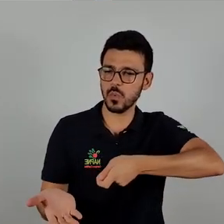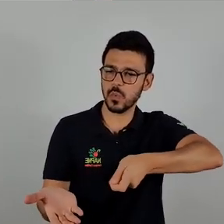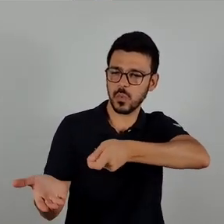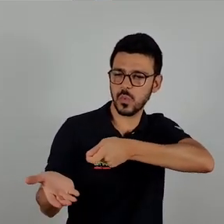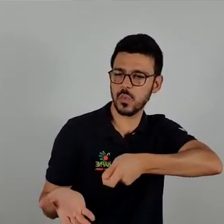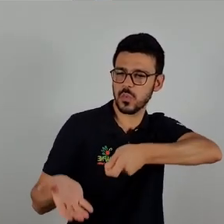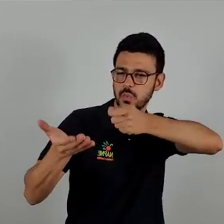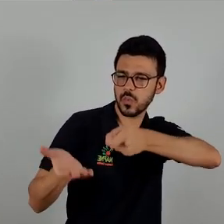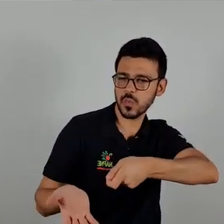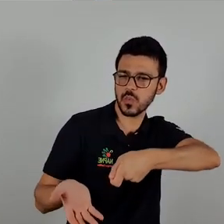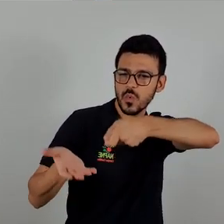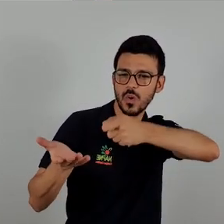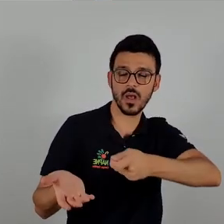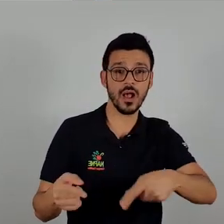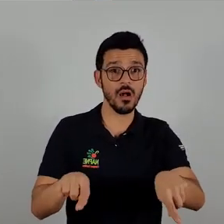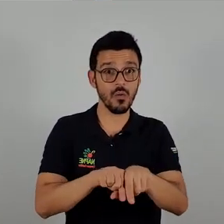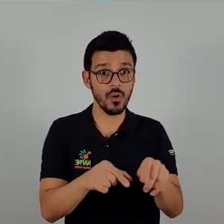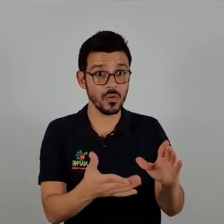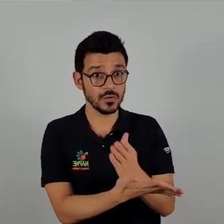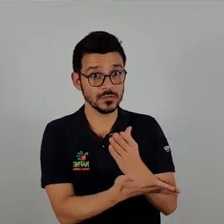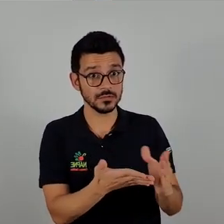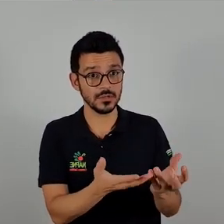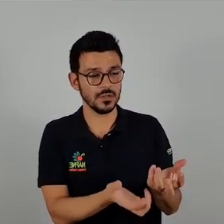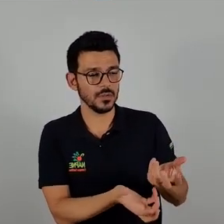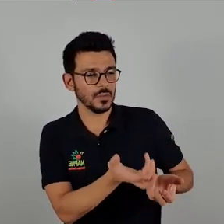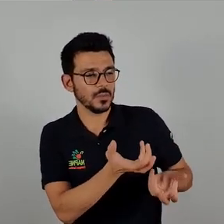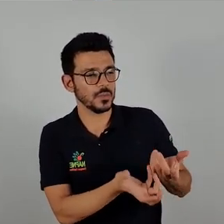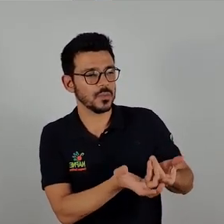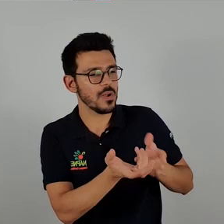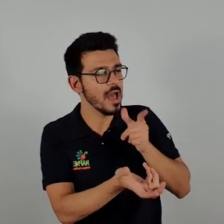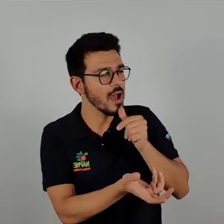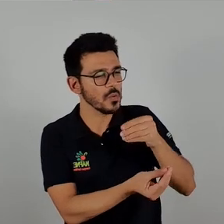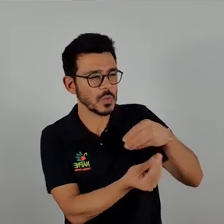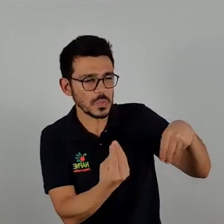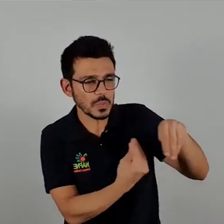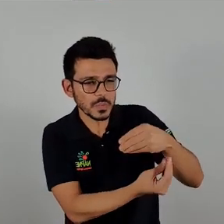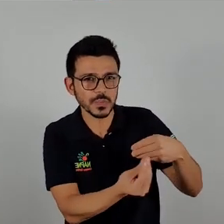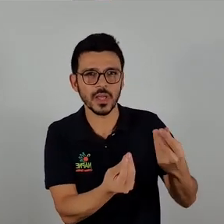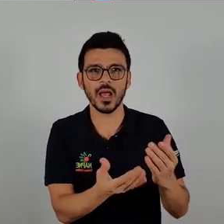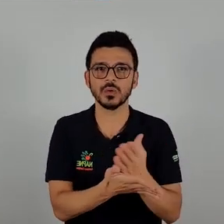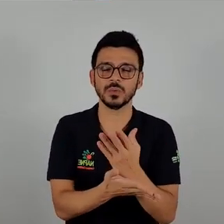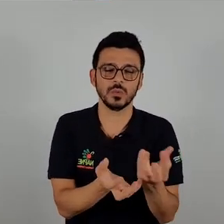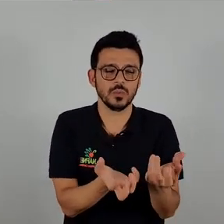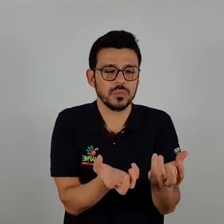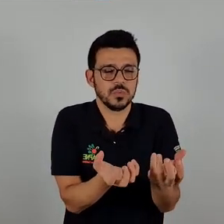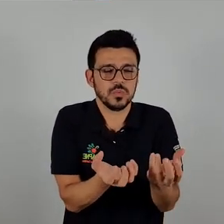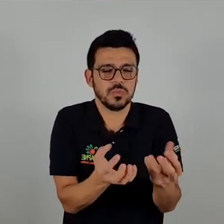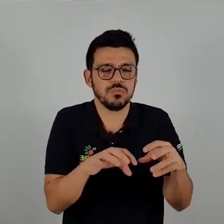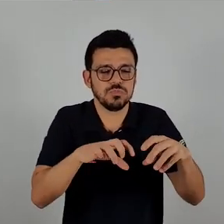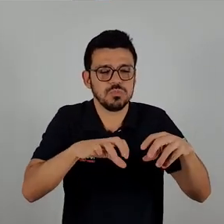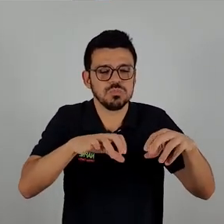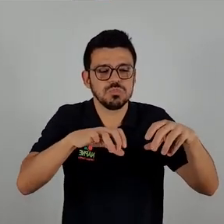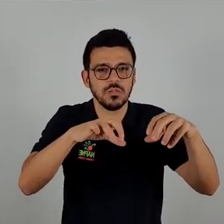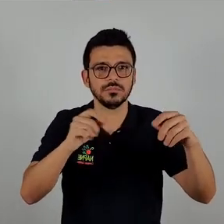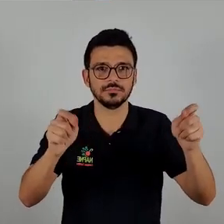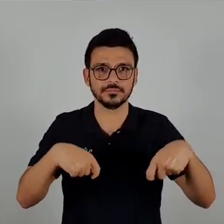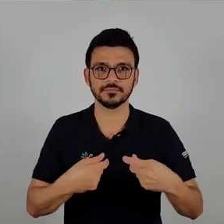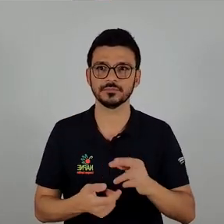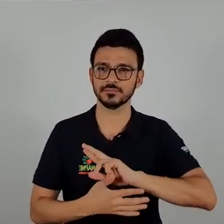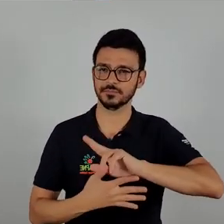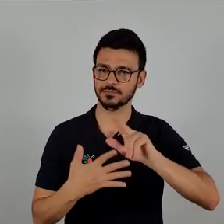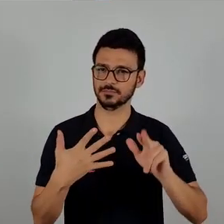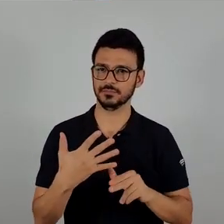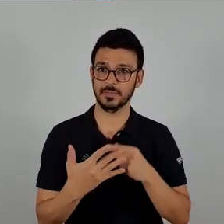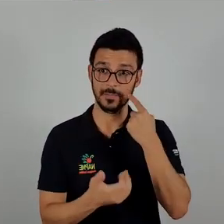tem nada a ver com agora, né? Foi só uma explicação que eu fiz lá. Vamos imaginar que essa raiz aqui, ó, o nome dessa raiz aqui chama-se